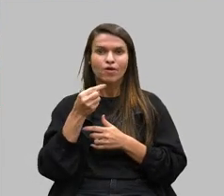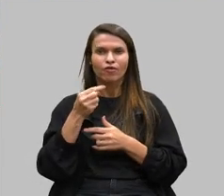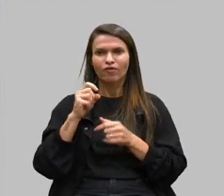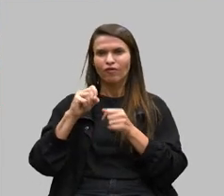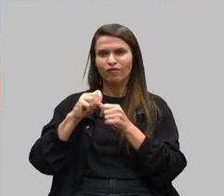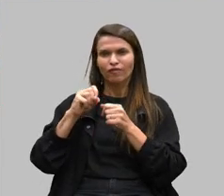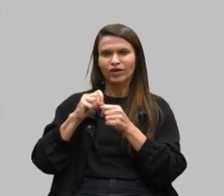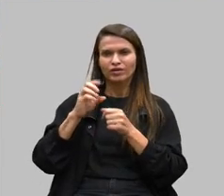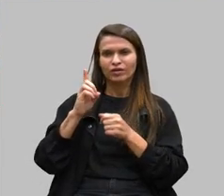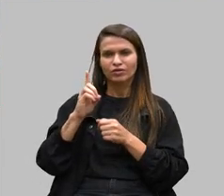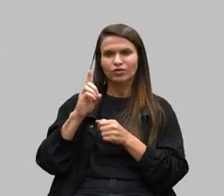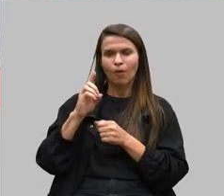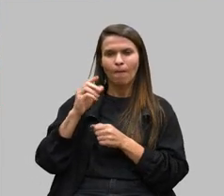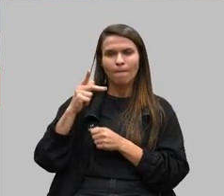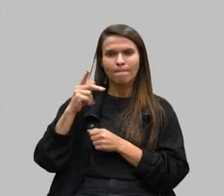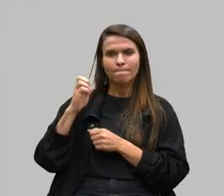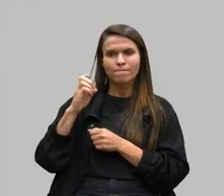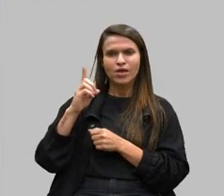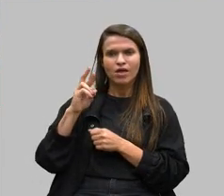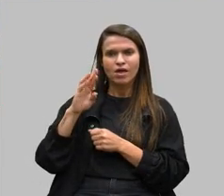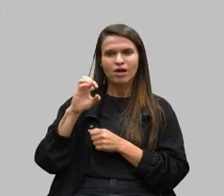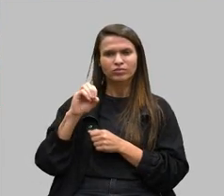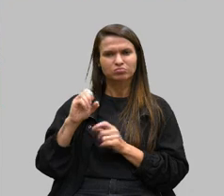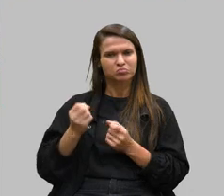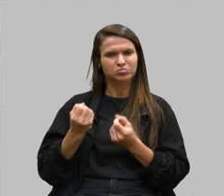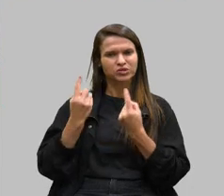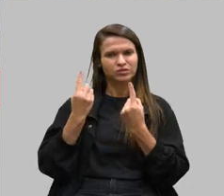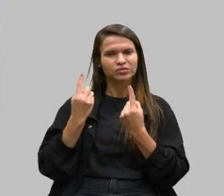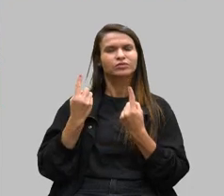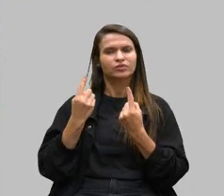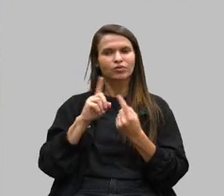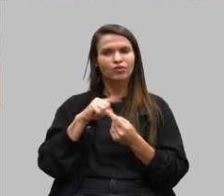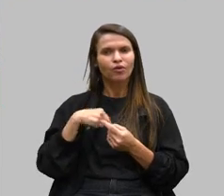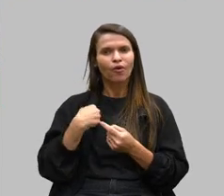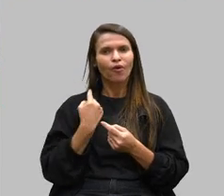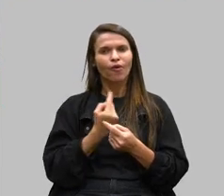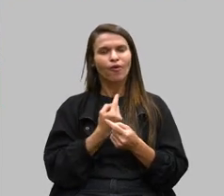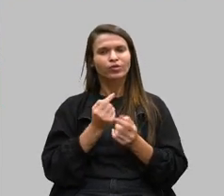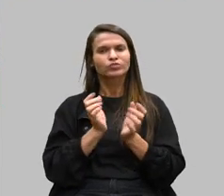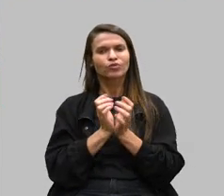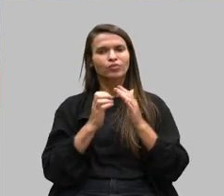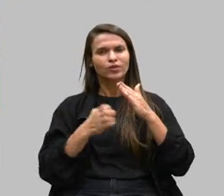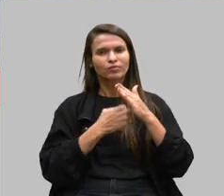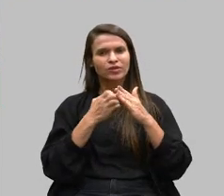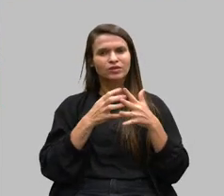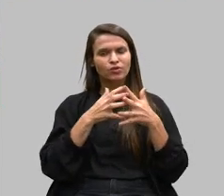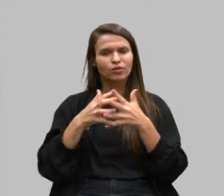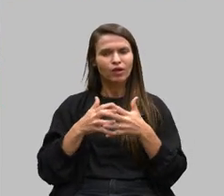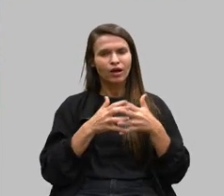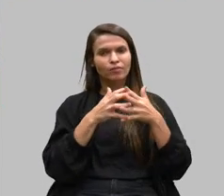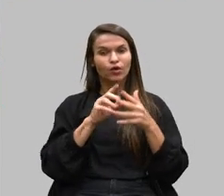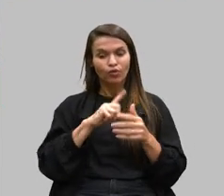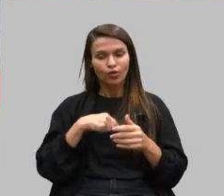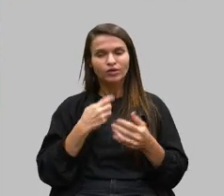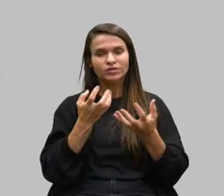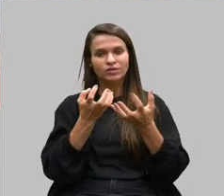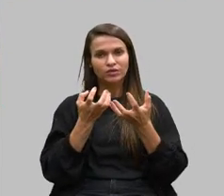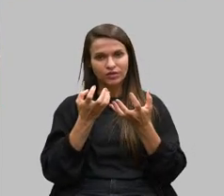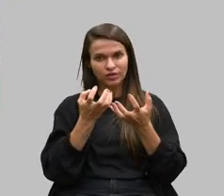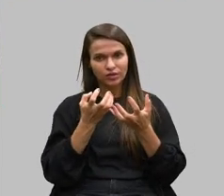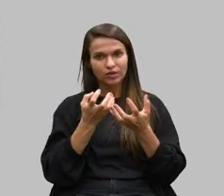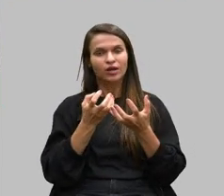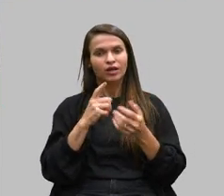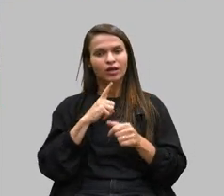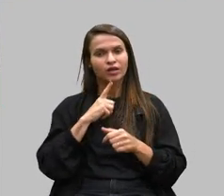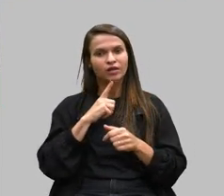absurdo um negócio desse eu eu fico tem hora quer dizer nós empresários do caminhão nós queremos que haja